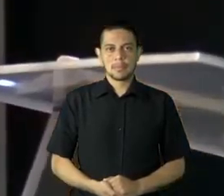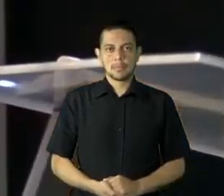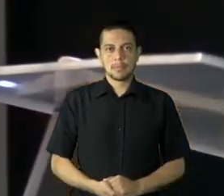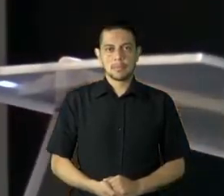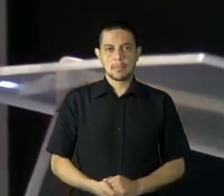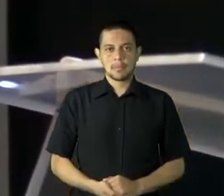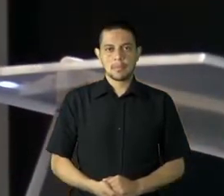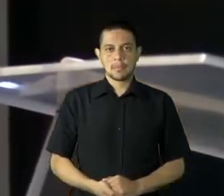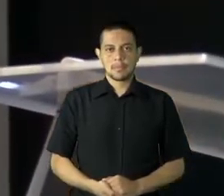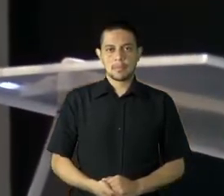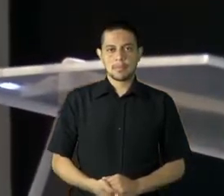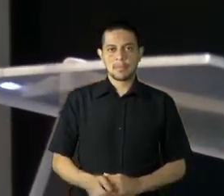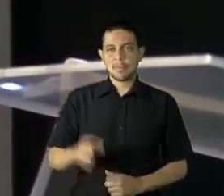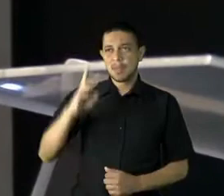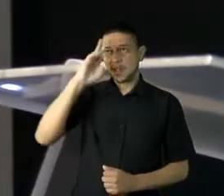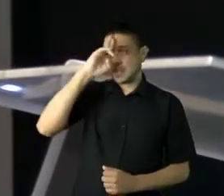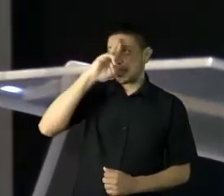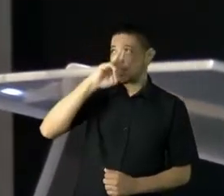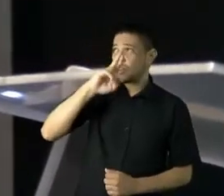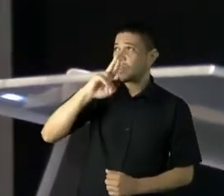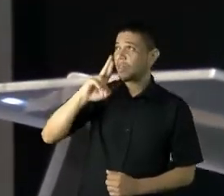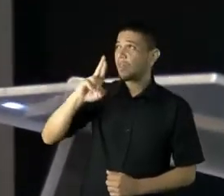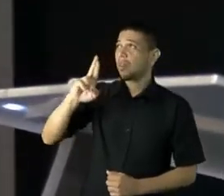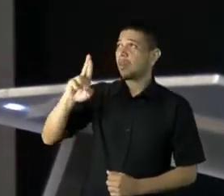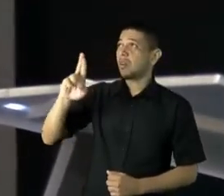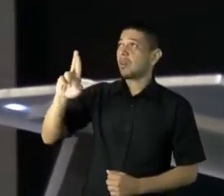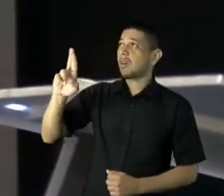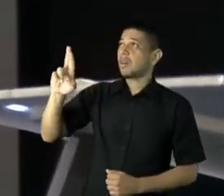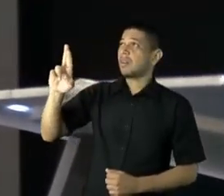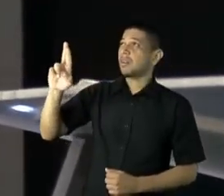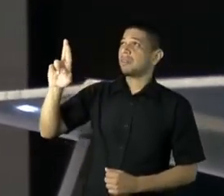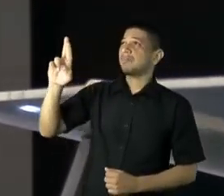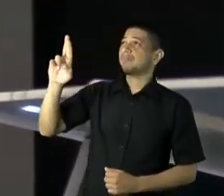não posso acreditar